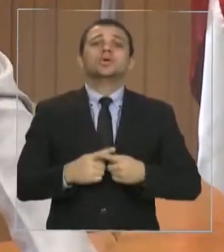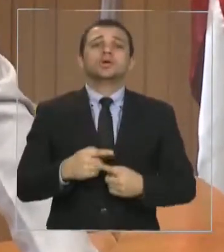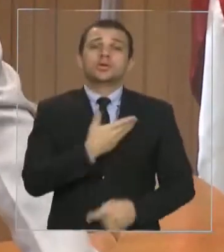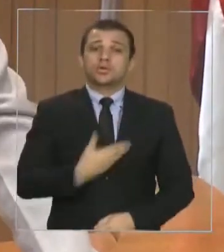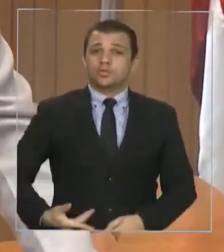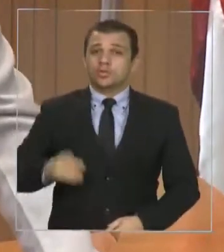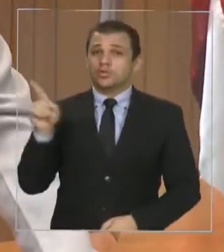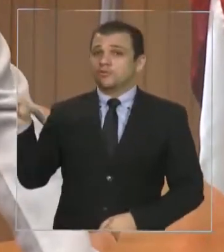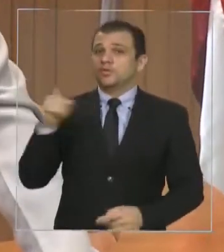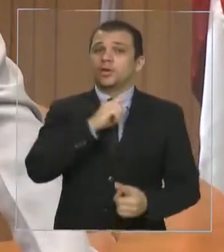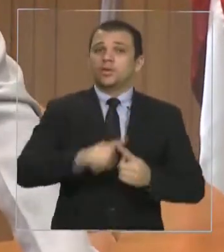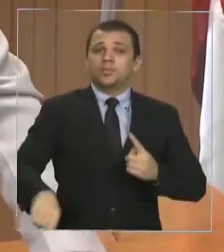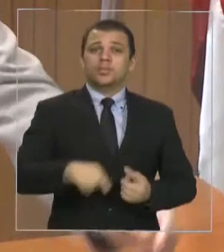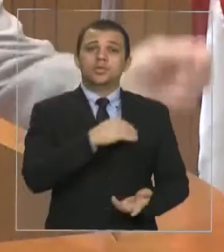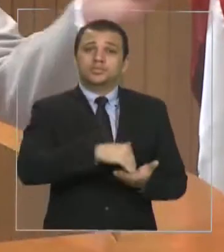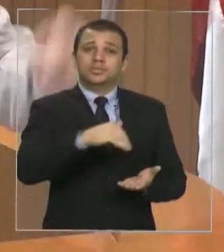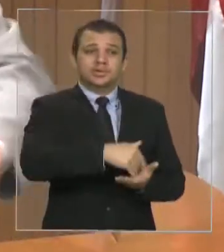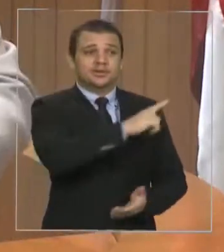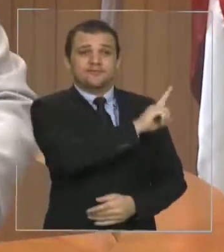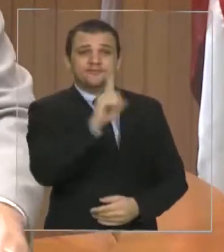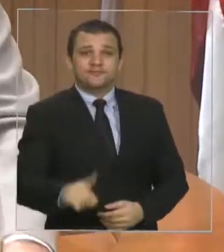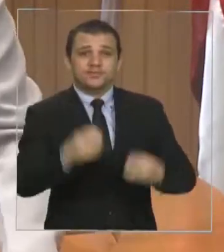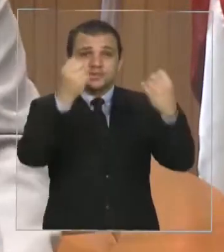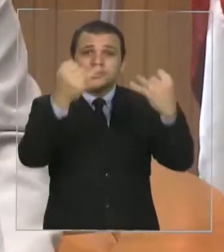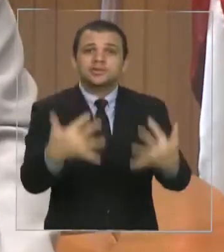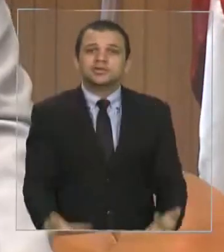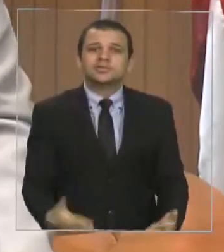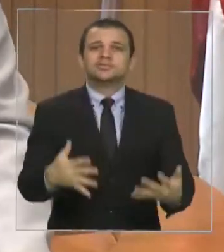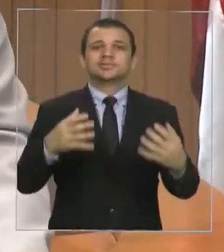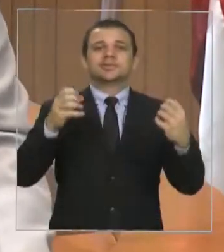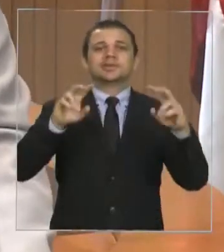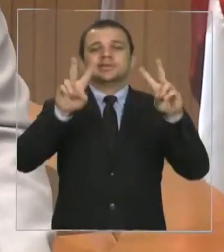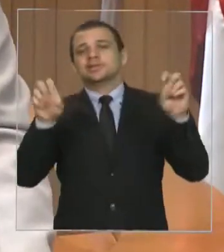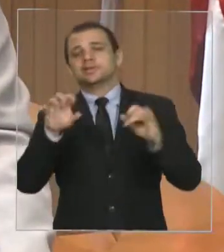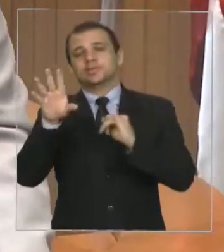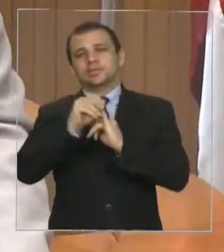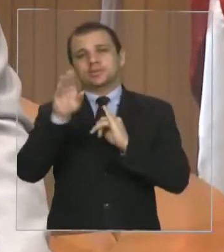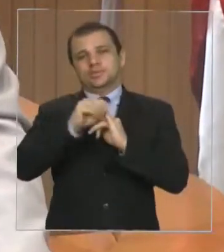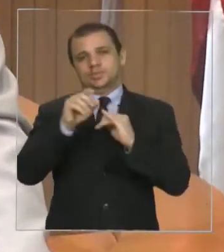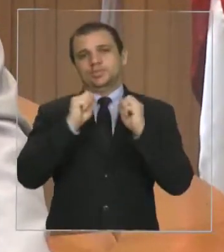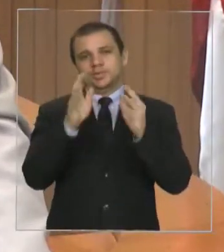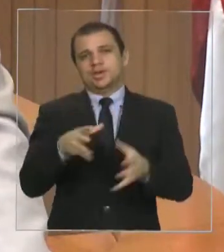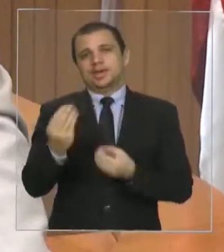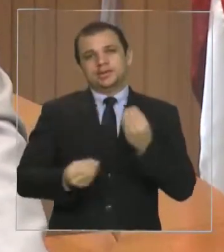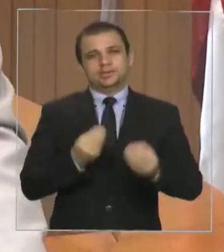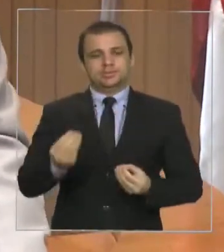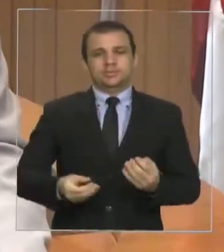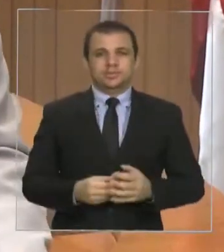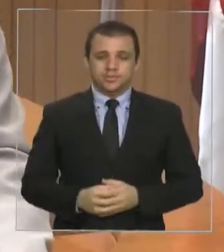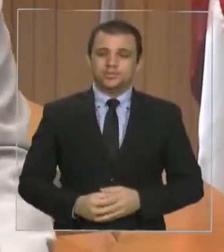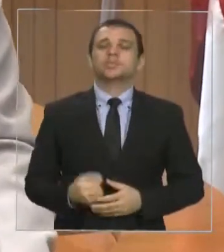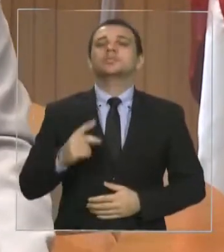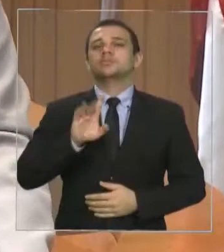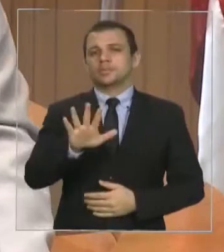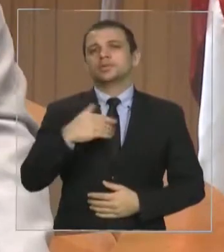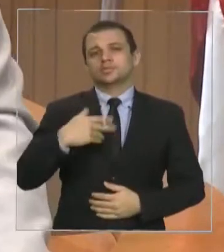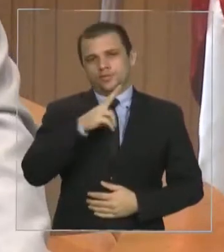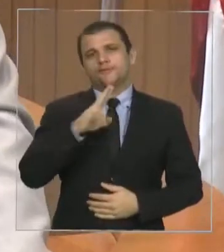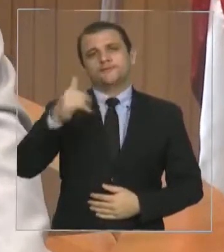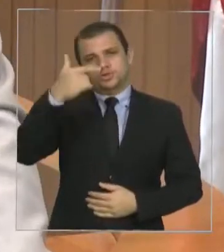cá para poder prestar esclarecimento sobre os impostos que vocês pagam. Mas é isso que eu vou discutir mais uma vez. Eu